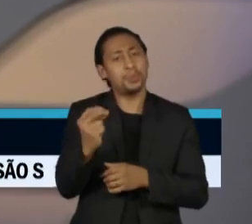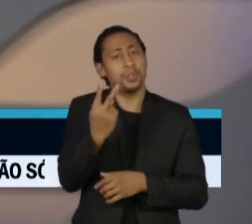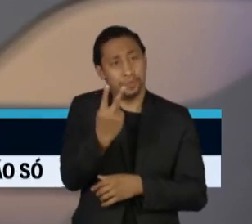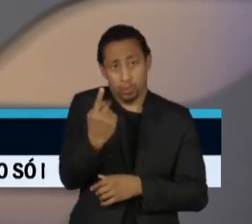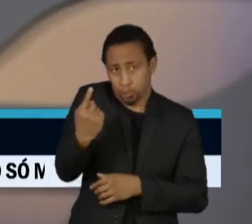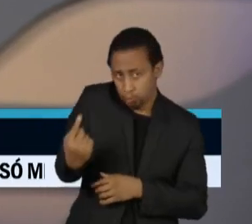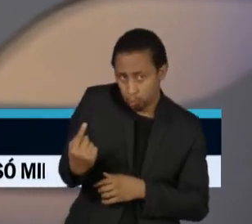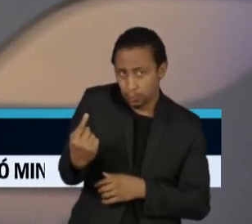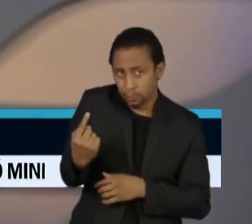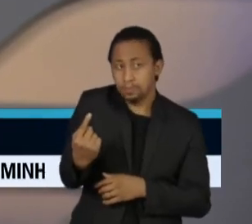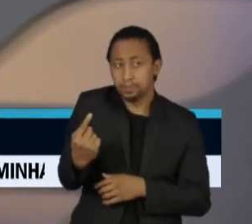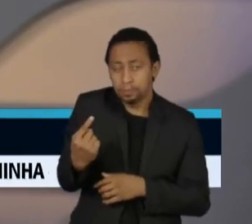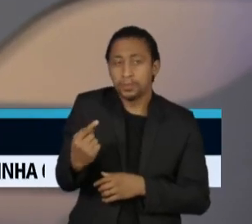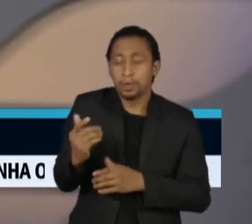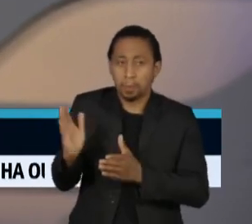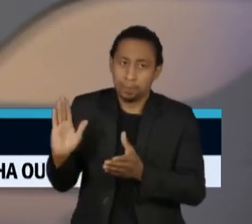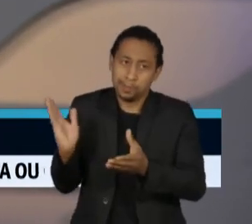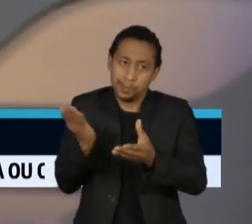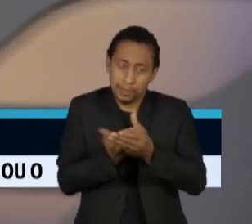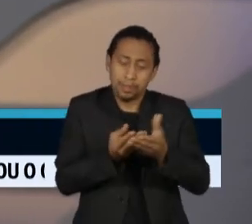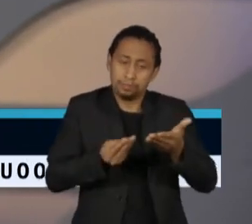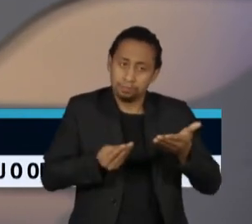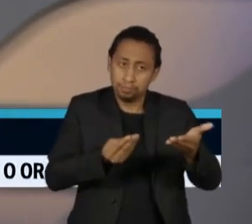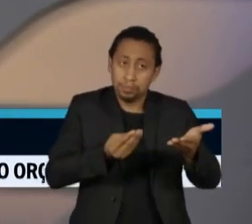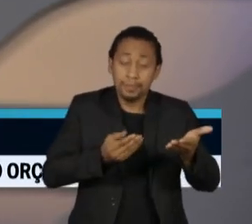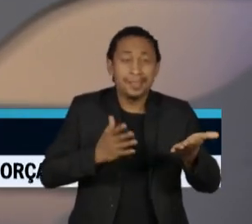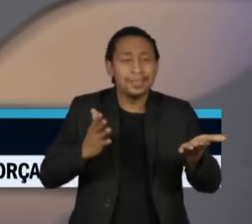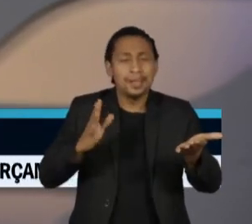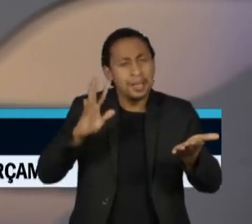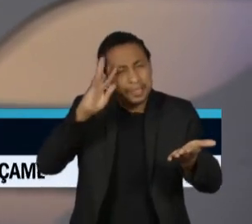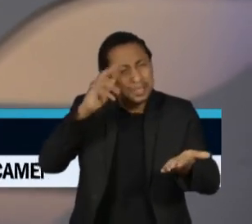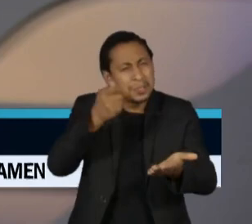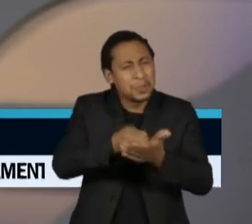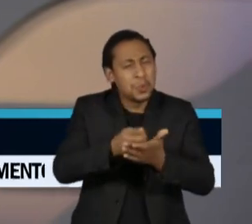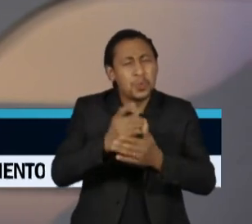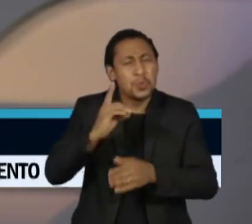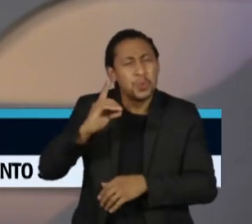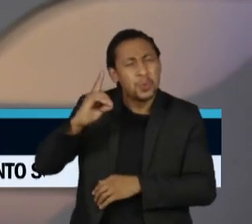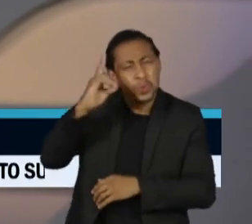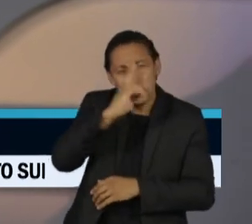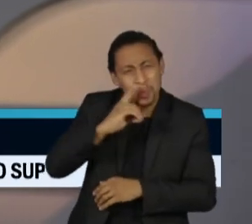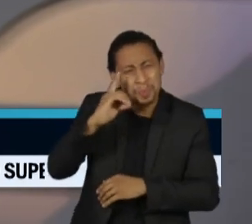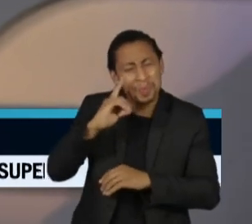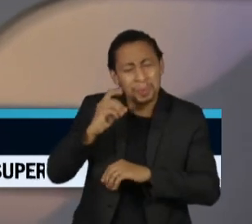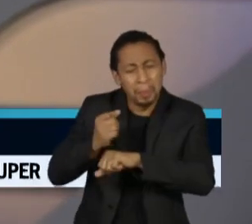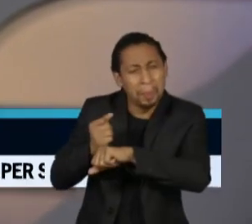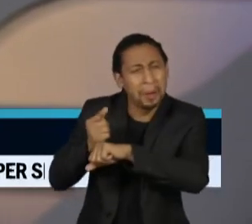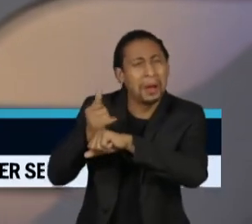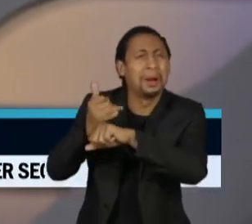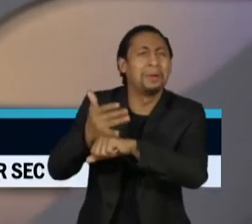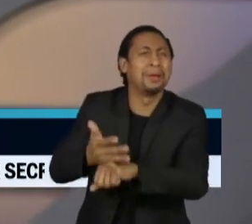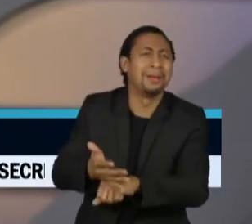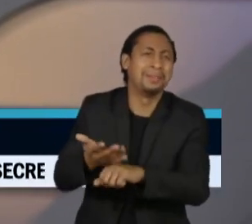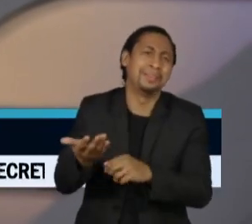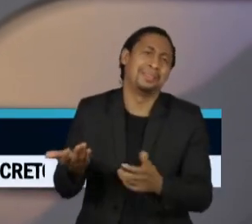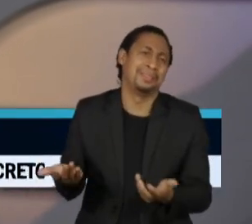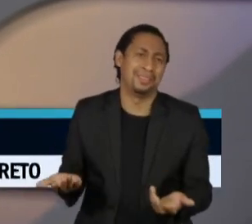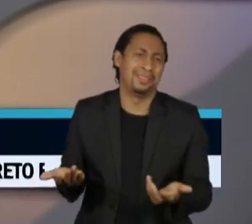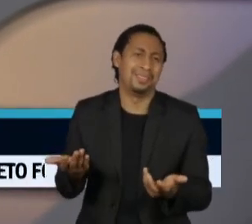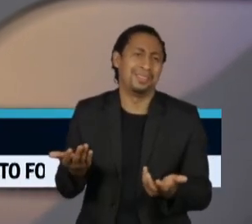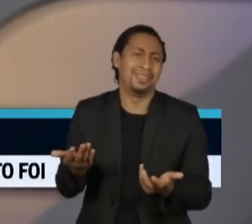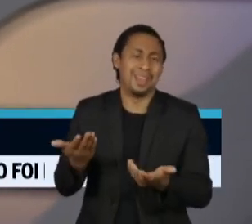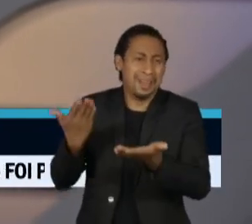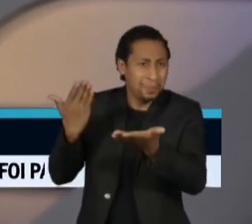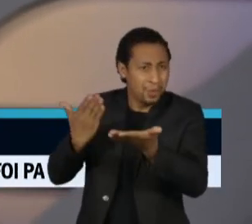decisão dela monocrática sai num domingo à noite, no apagar das luzes do exercício